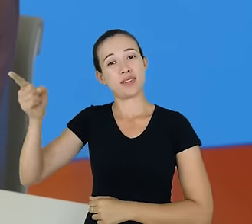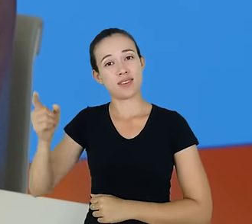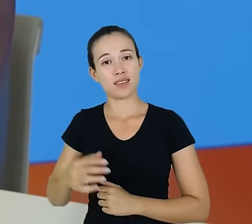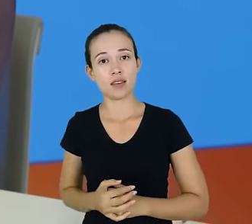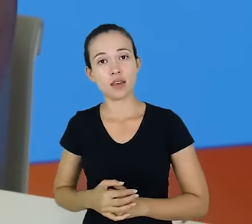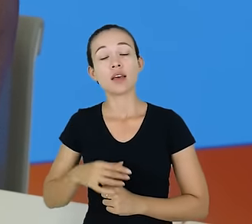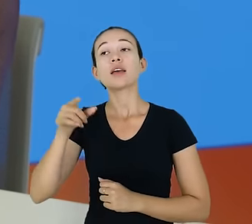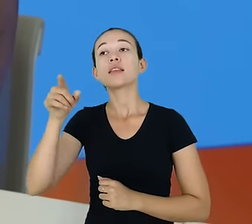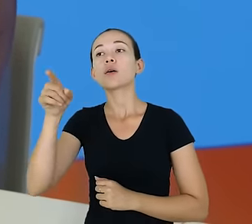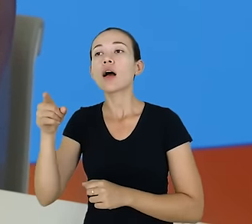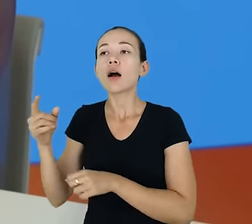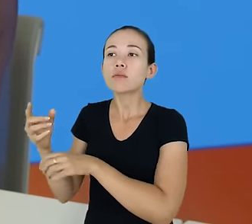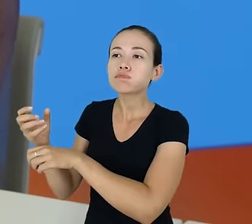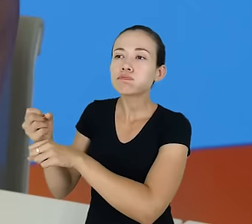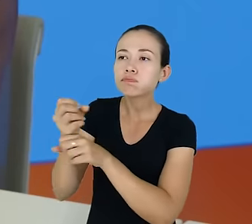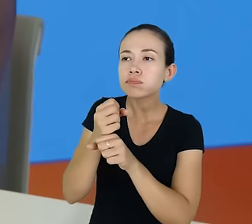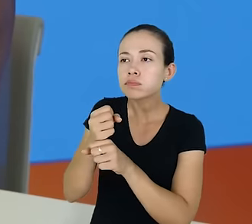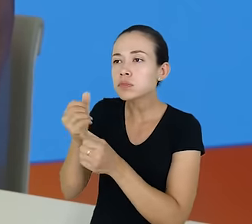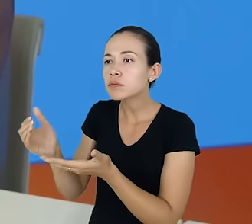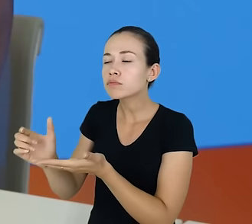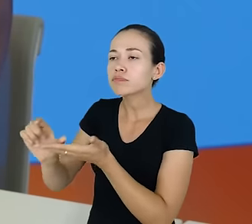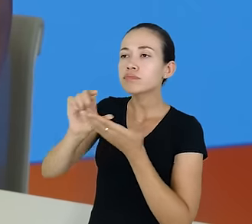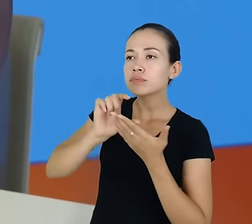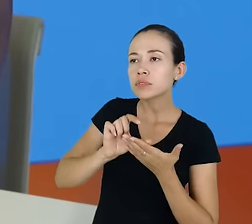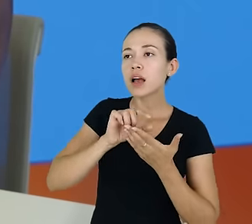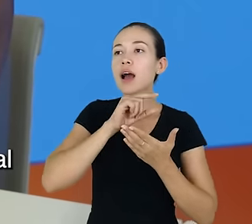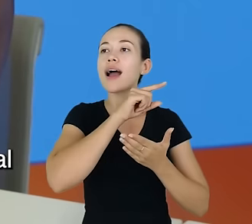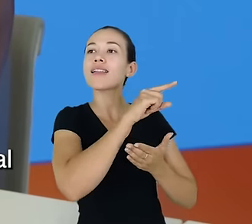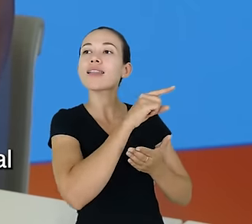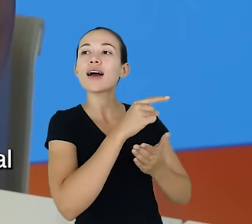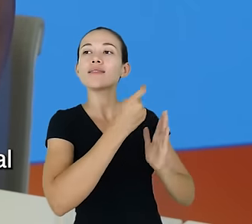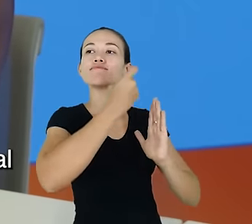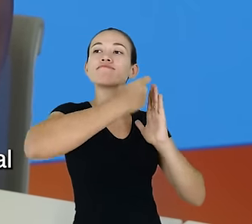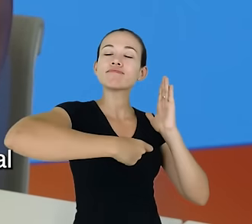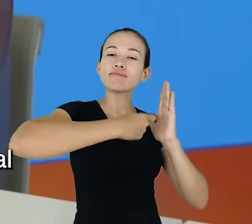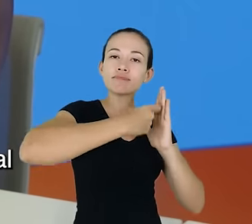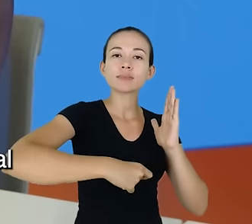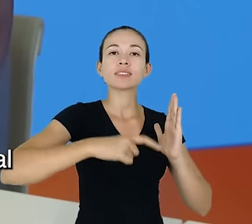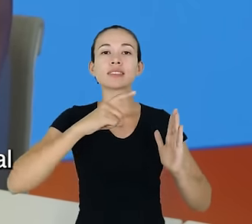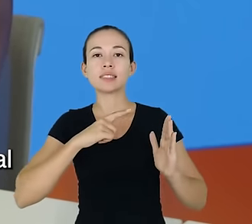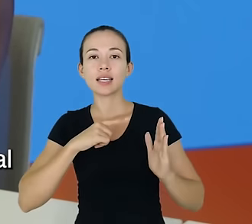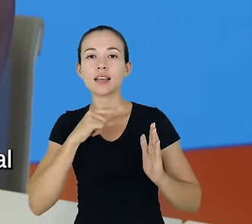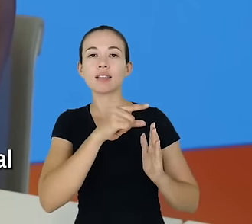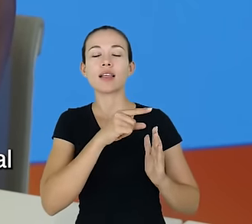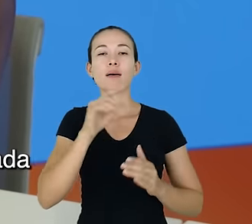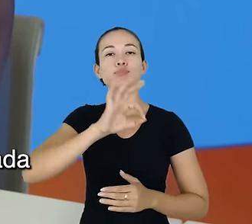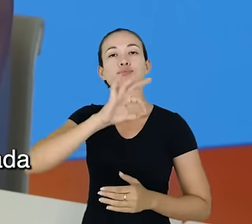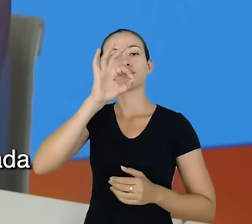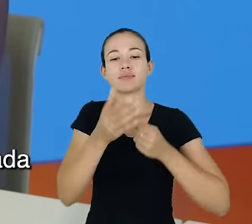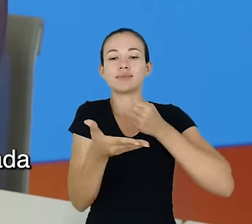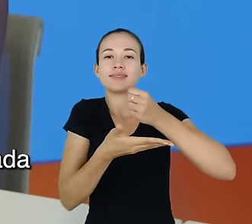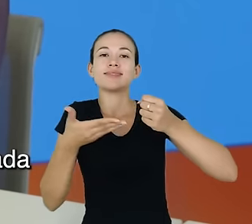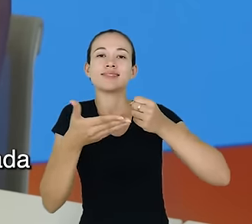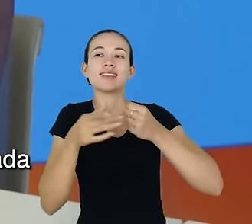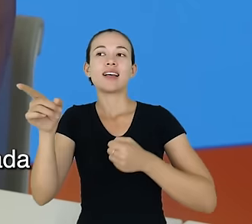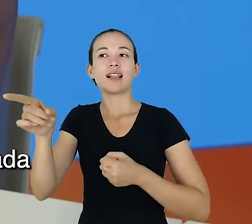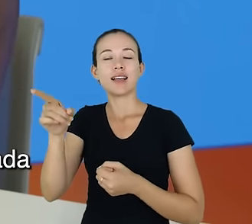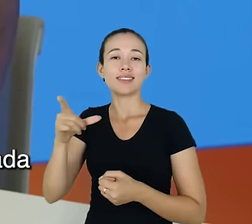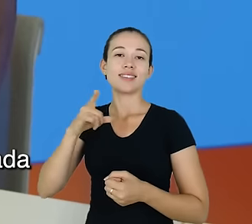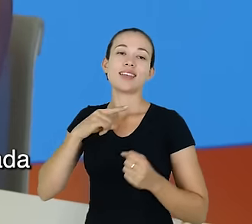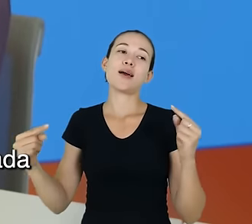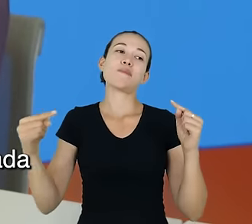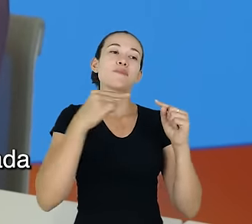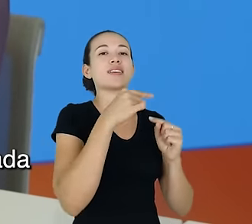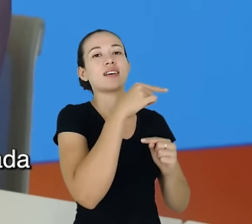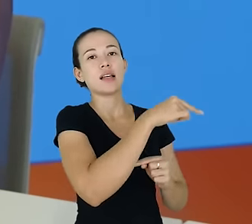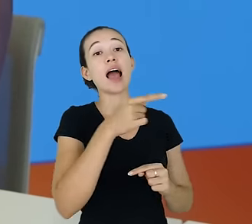alíquotas distintas para onde tá indo de onde tá vindo né às vezes ela tem um regime especial e a gente não sabe eu vou falar com o ah usa